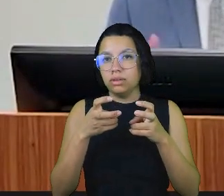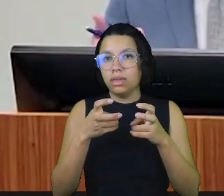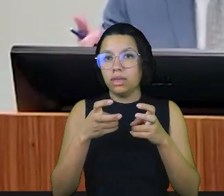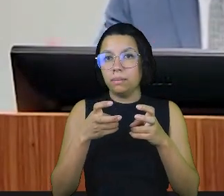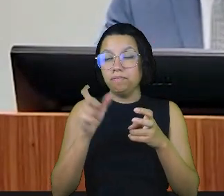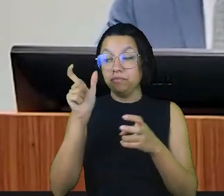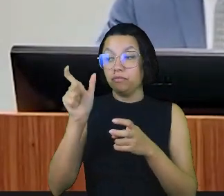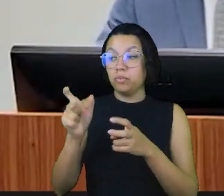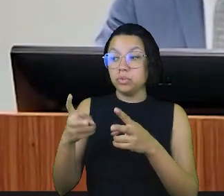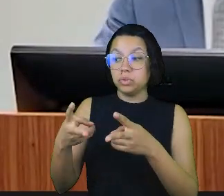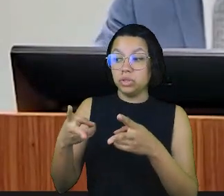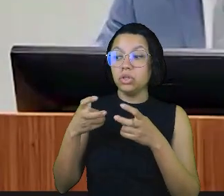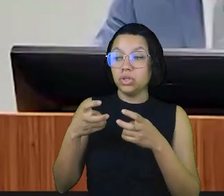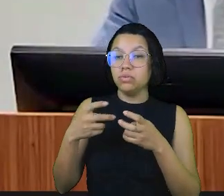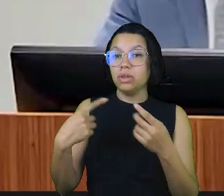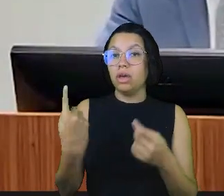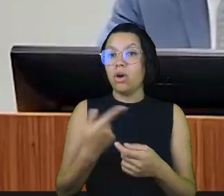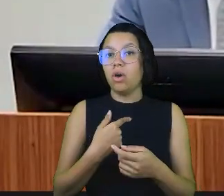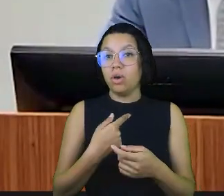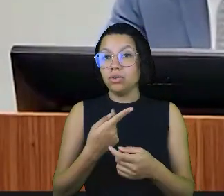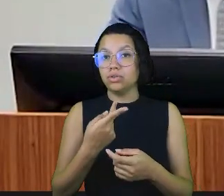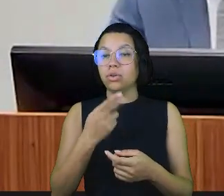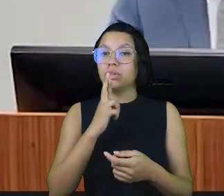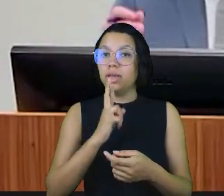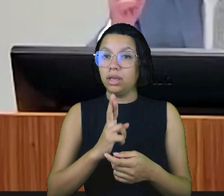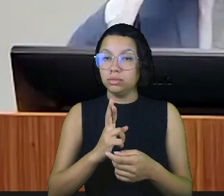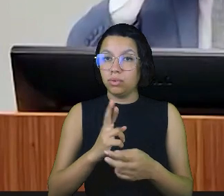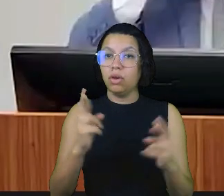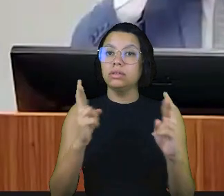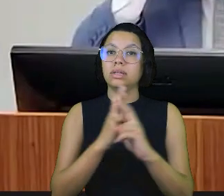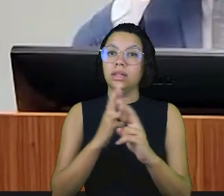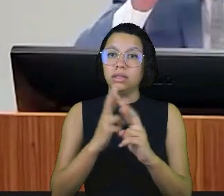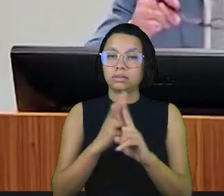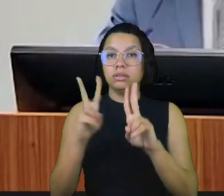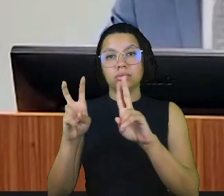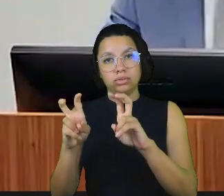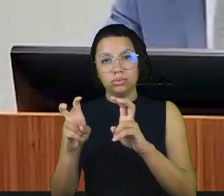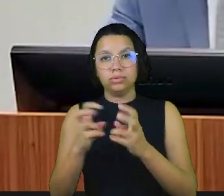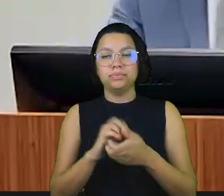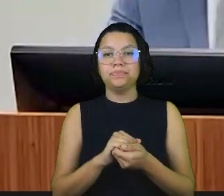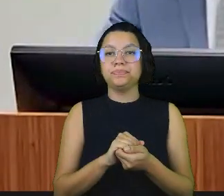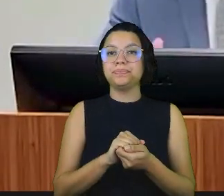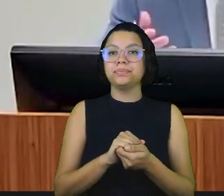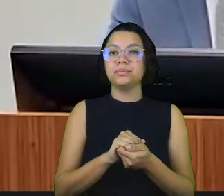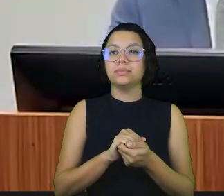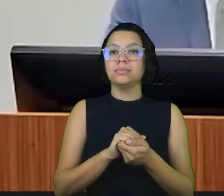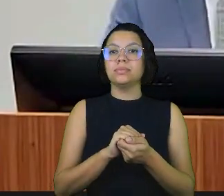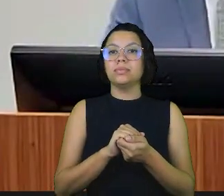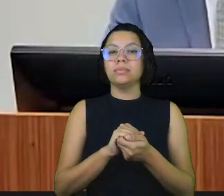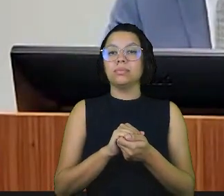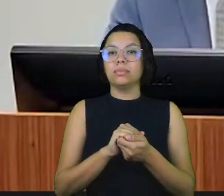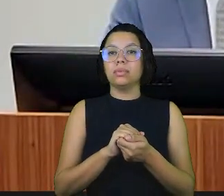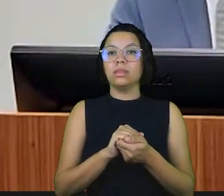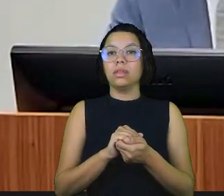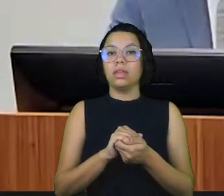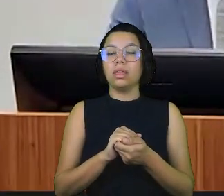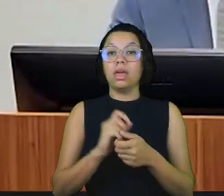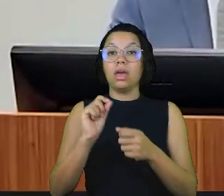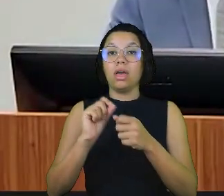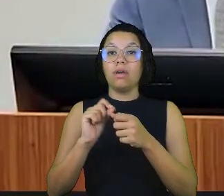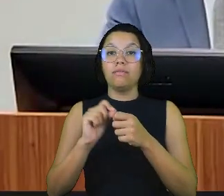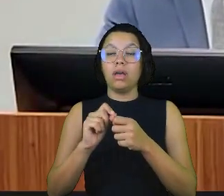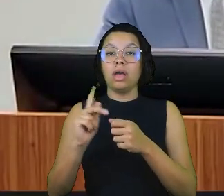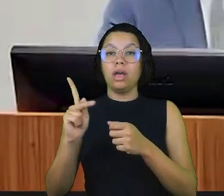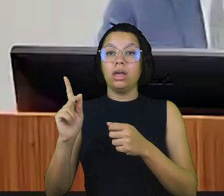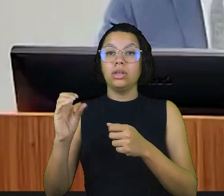vão se identificar com as nossas proposições a respeito do assunto. Não é? A composição do polo